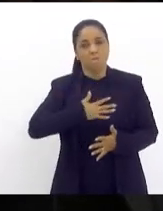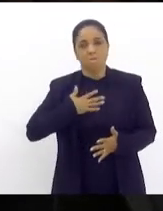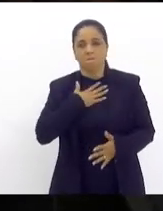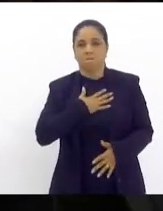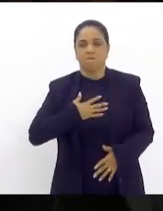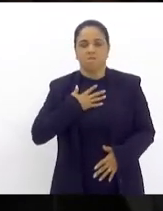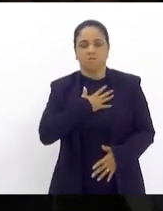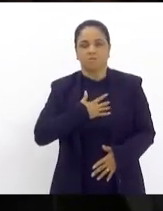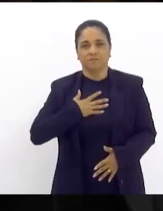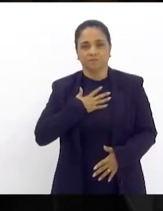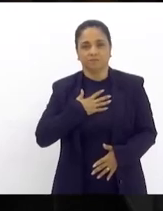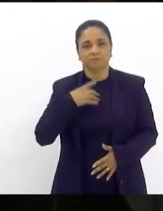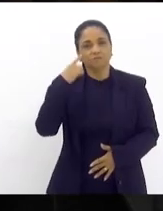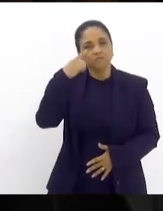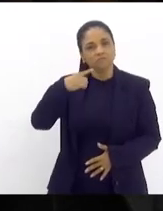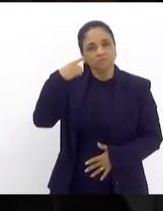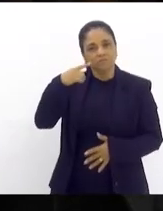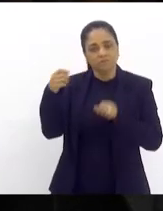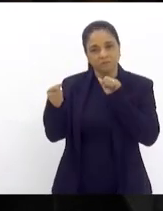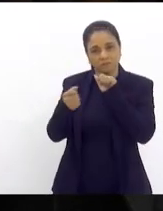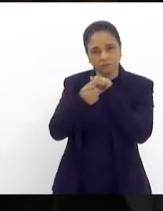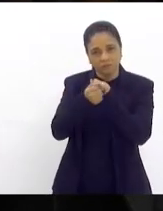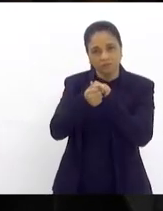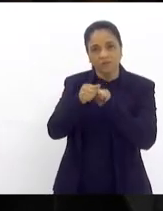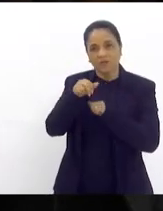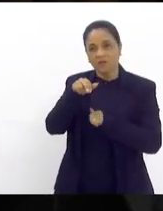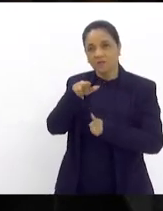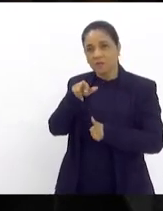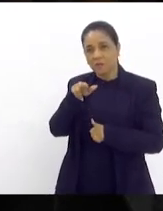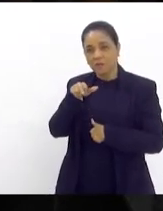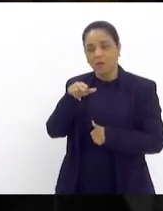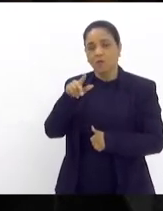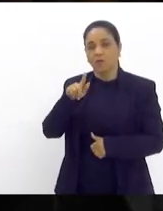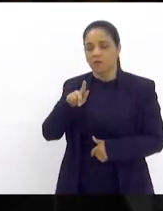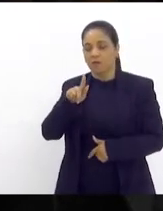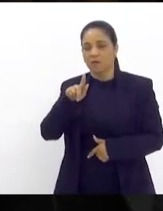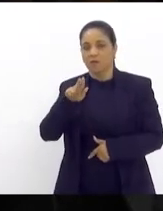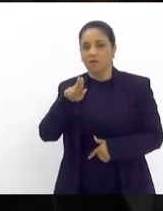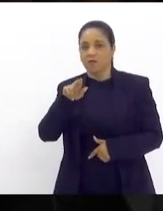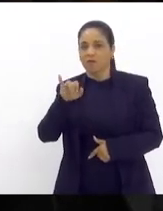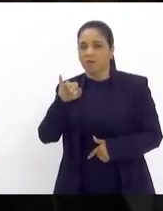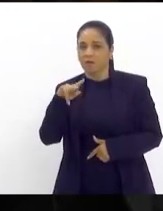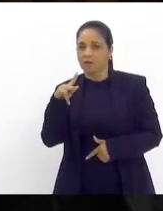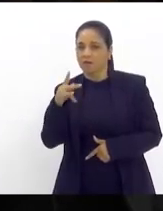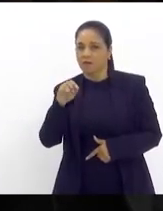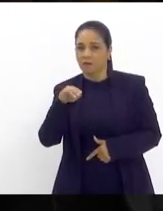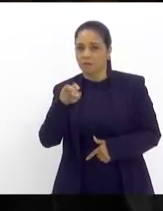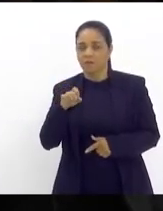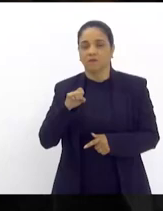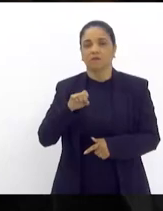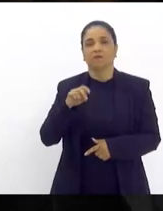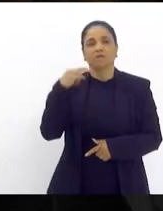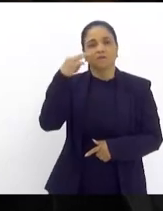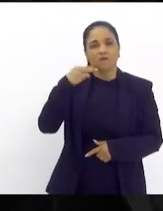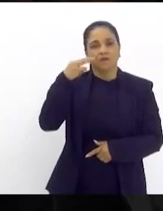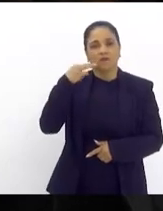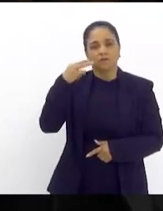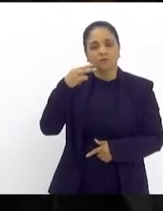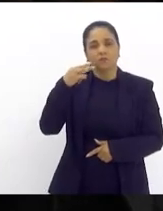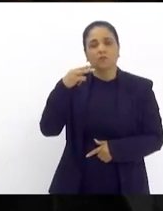junto com o deputado meu amigo irmão Guilherme delaroli o vereador Ricardinho Netuno de Maricá